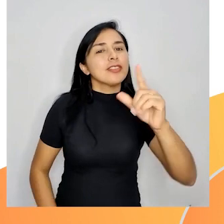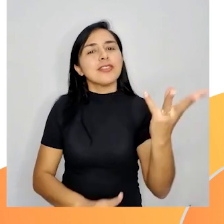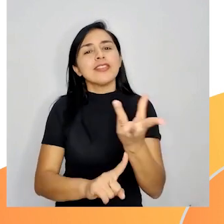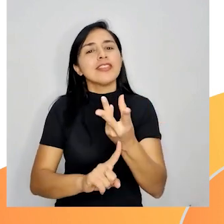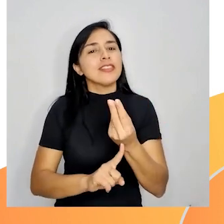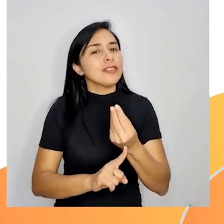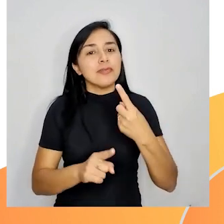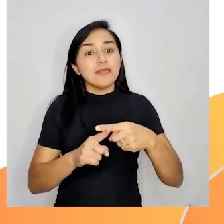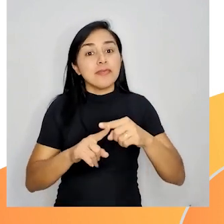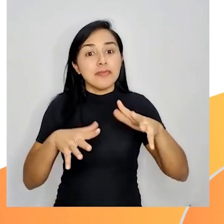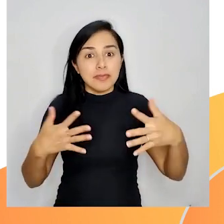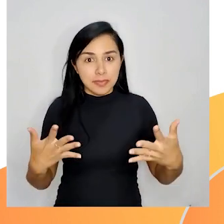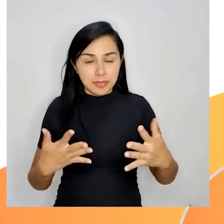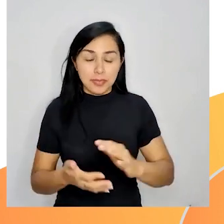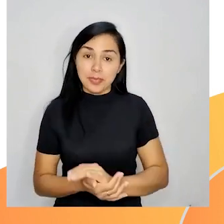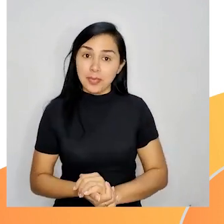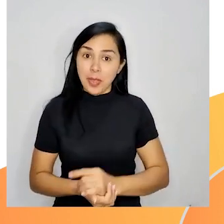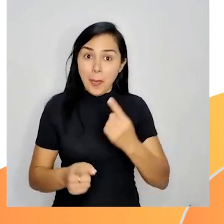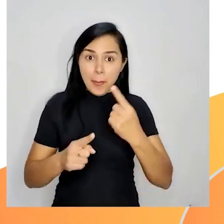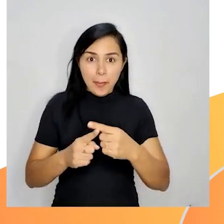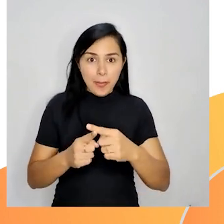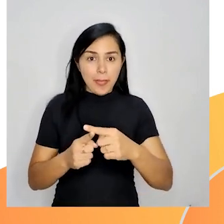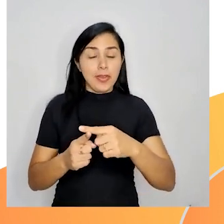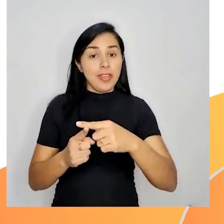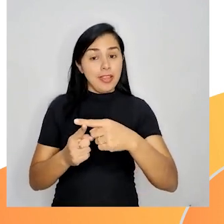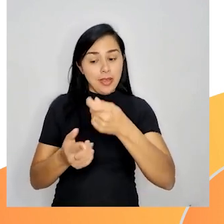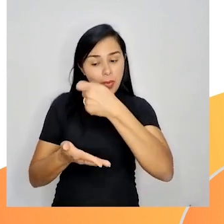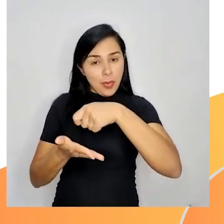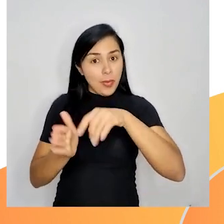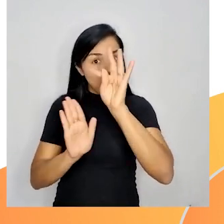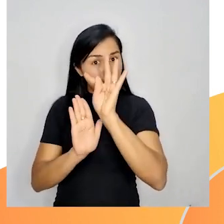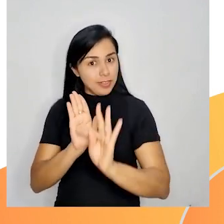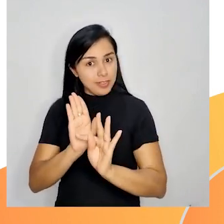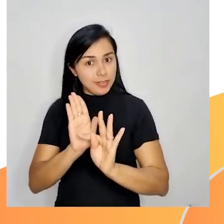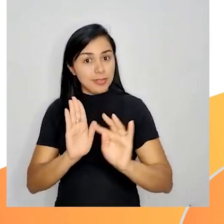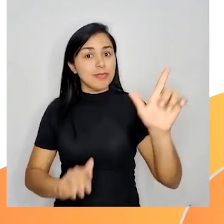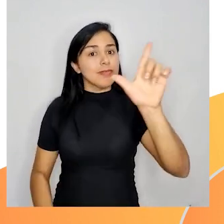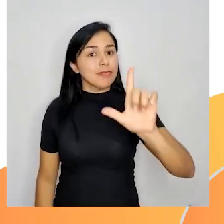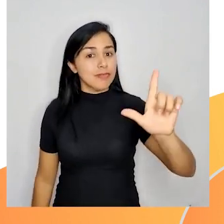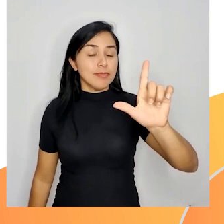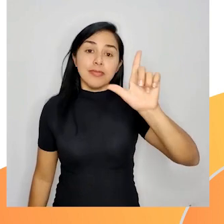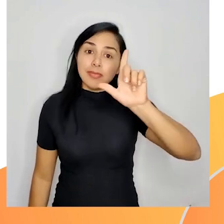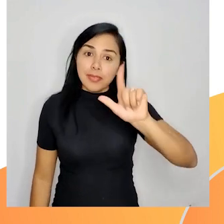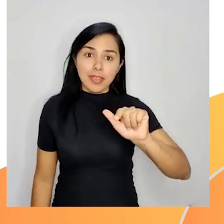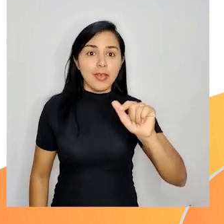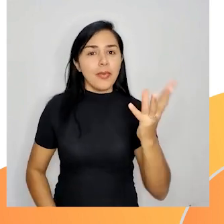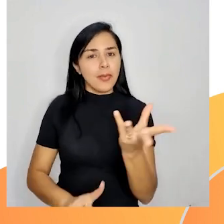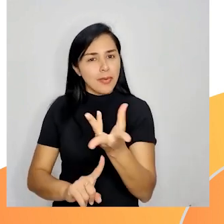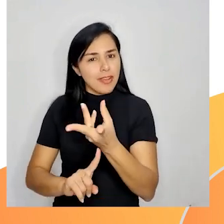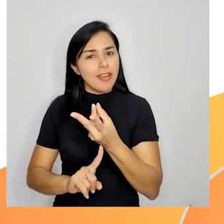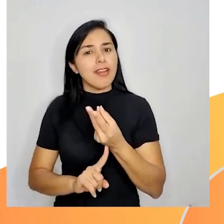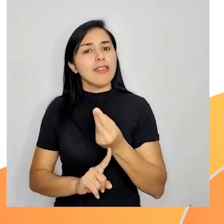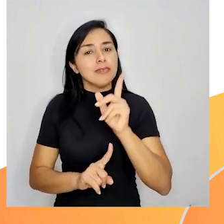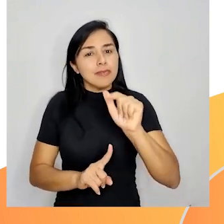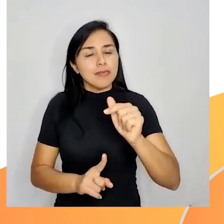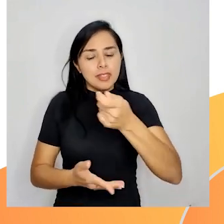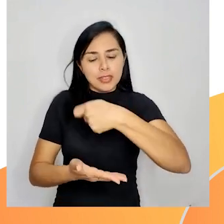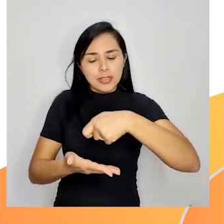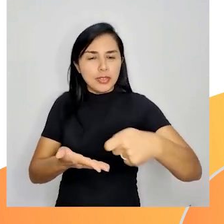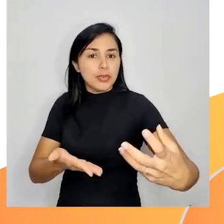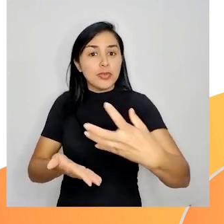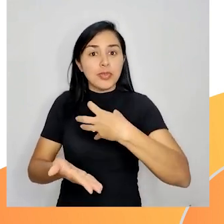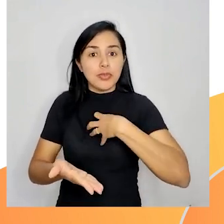arte? Porque ela traz em suas composições a arte, a estilística, as figuras